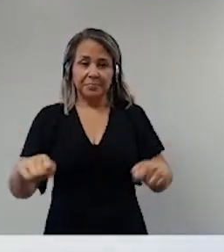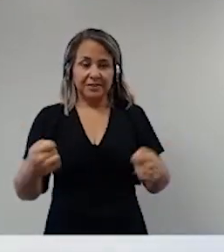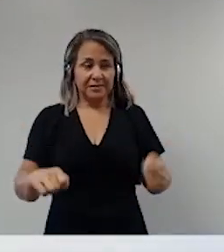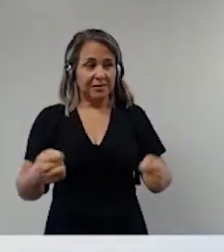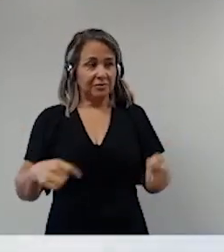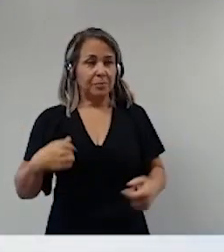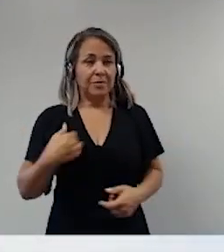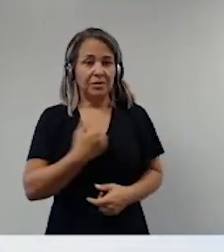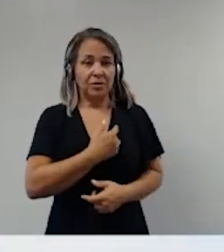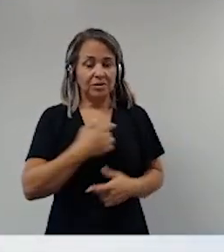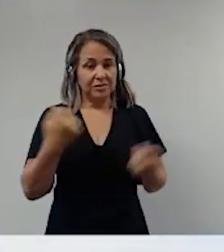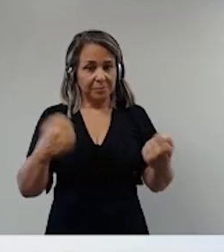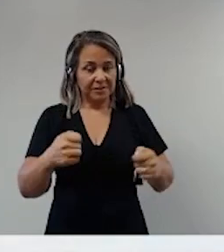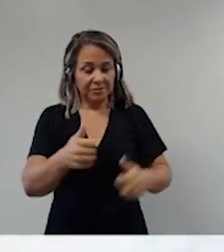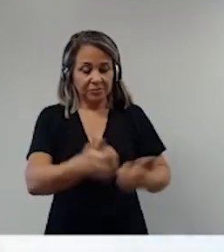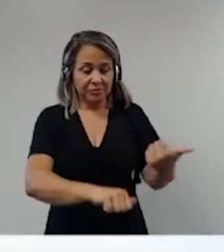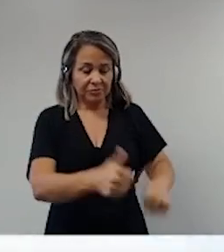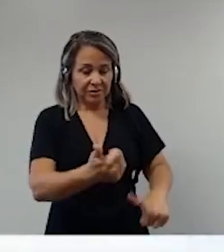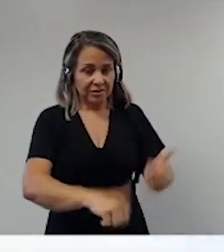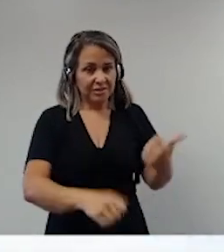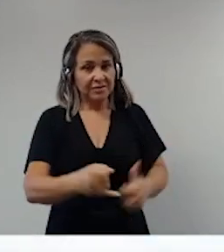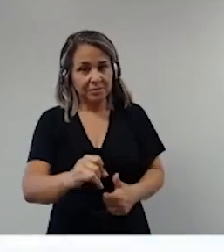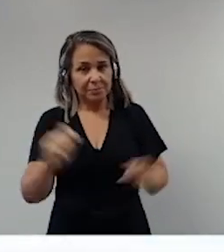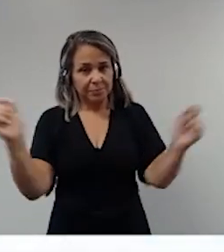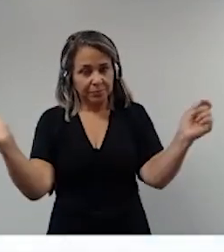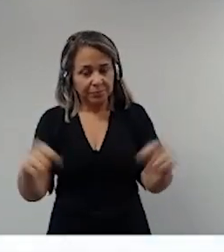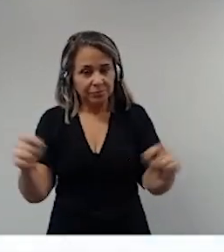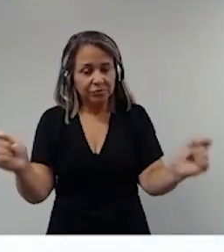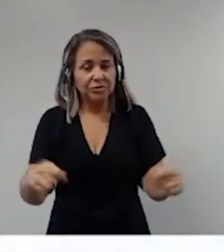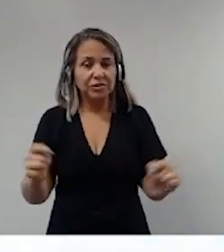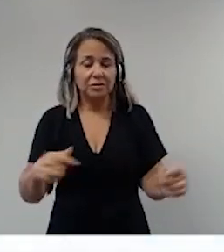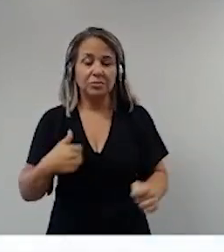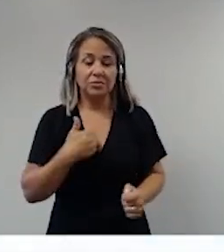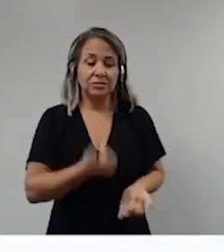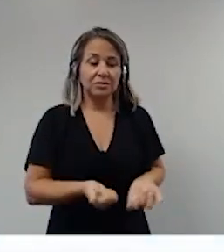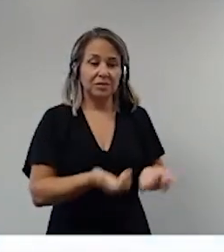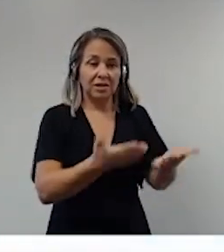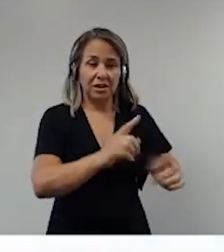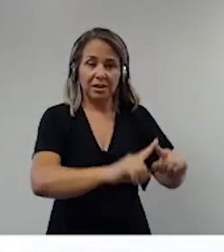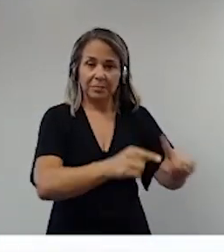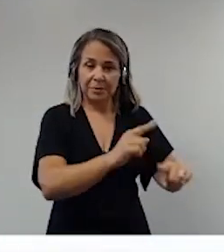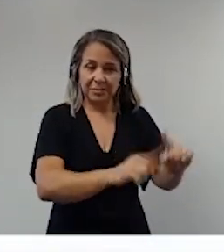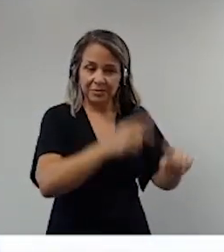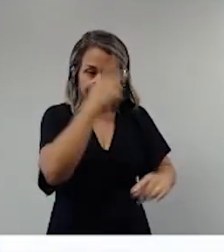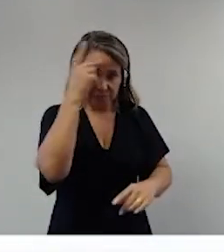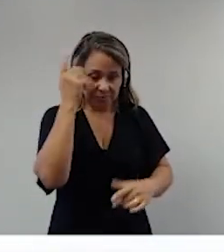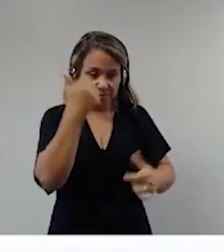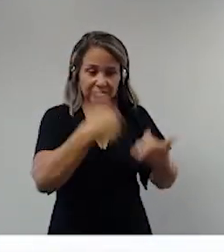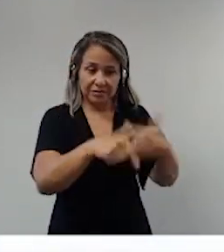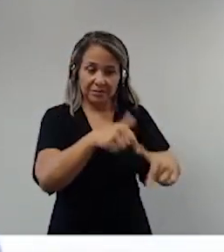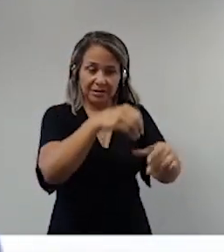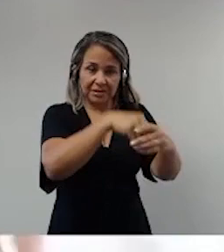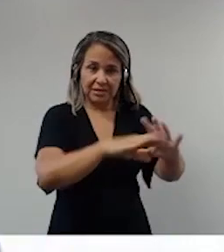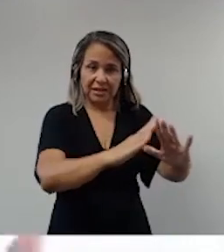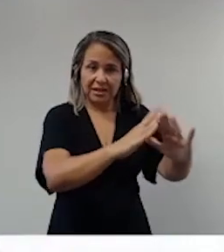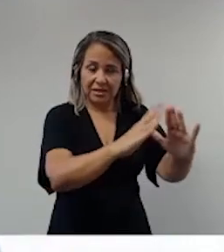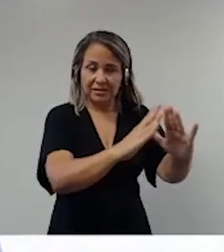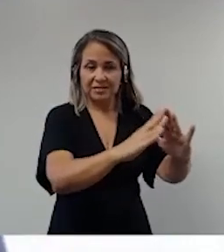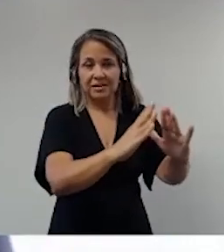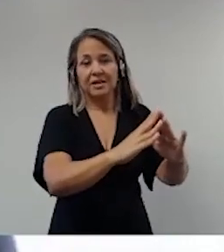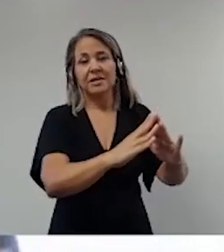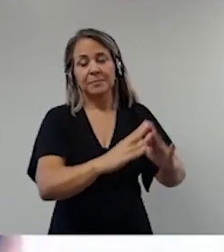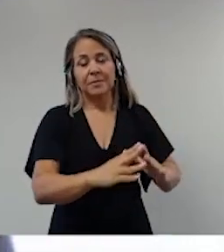gerou para nós a necessidade de avaliar se nós tínhamos a condição de fornecer equipamentos para essas pessoas trabalharem em casa, porque o